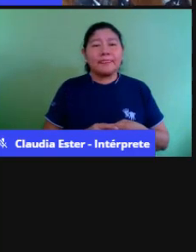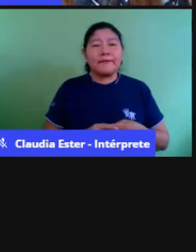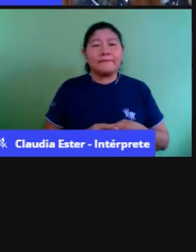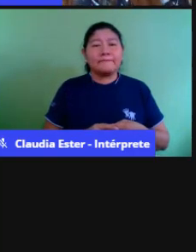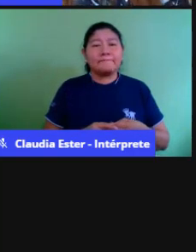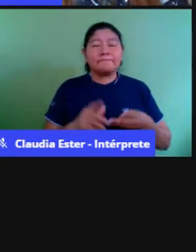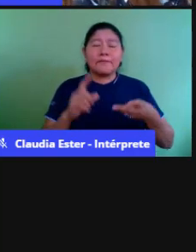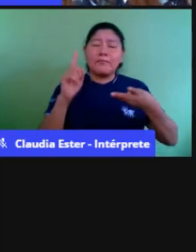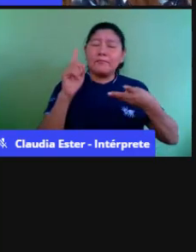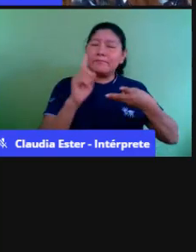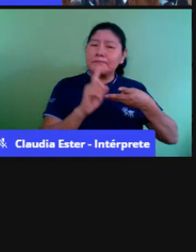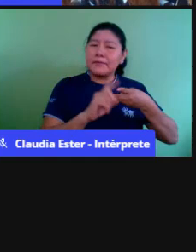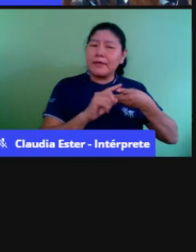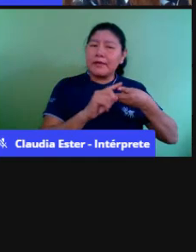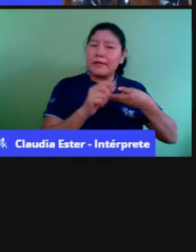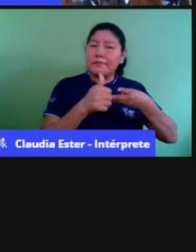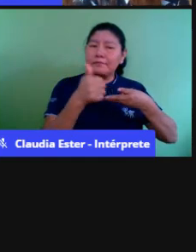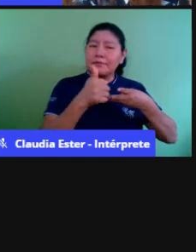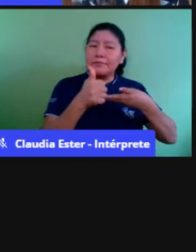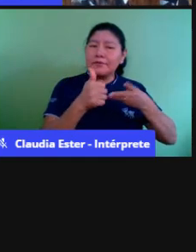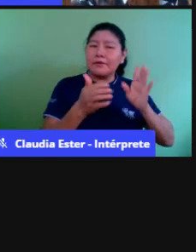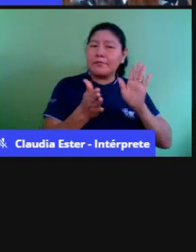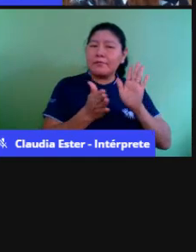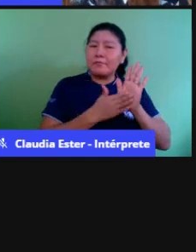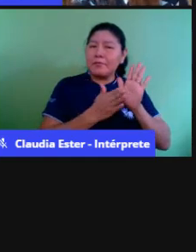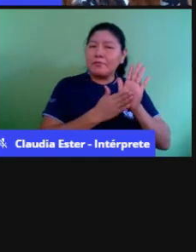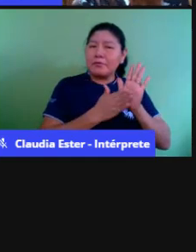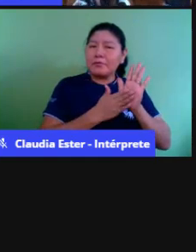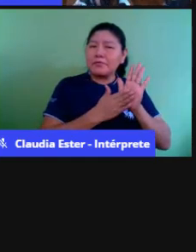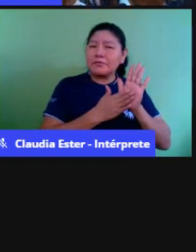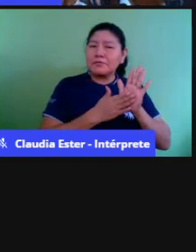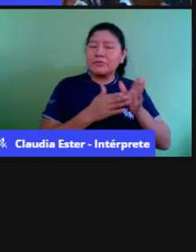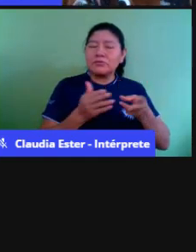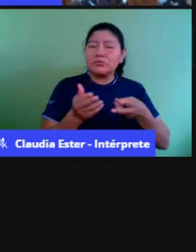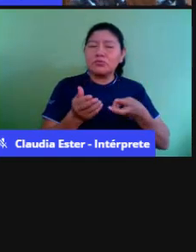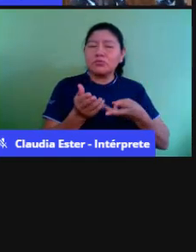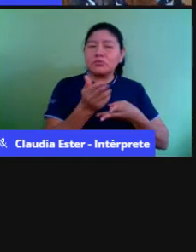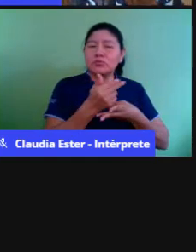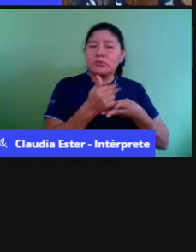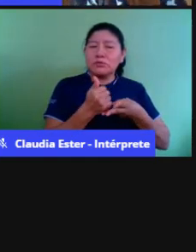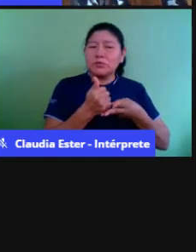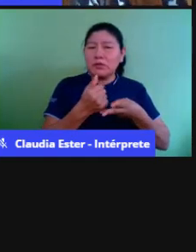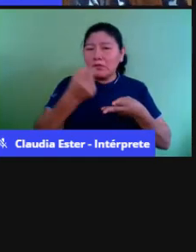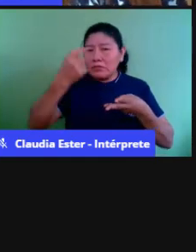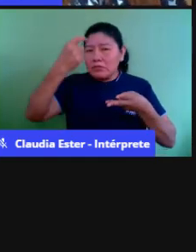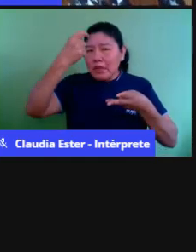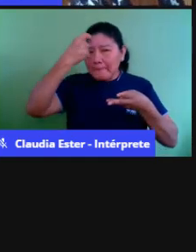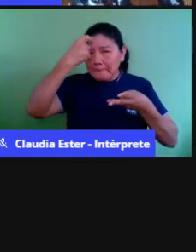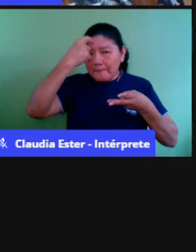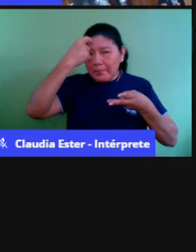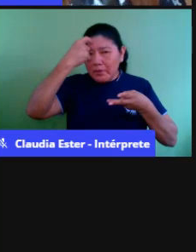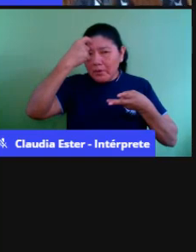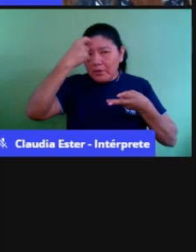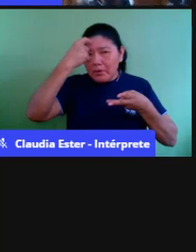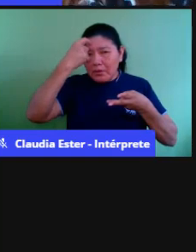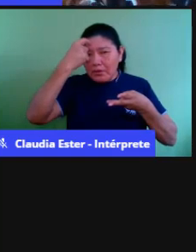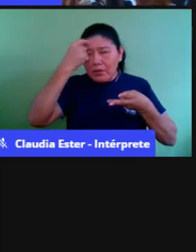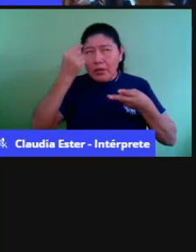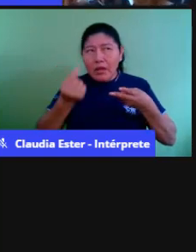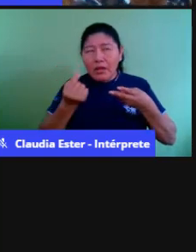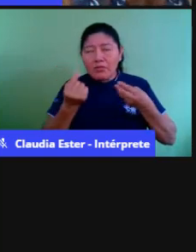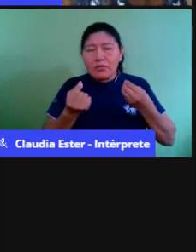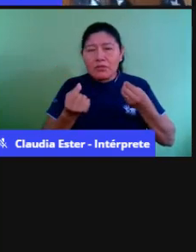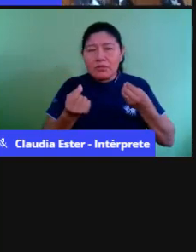A primeira proposta é a do desenho de memória, né? Então, o desenho de